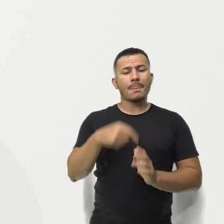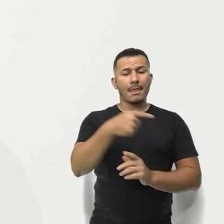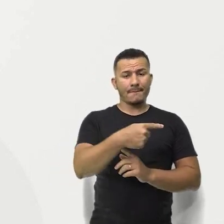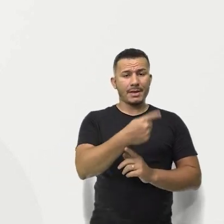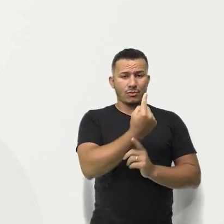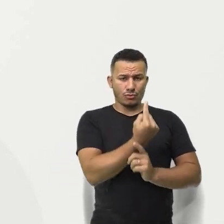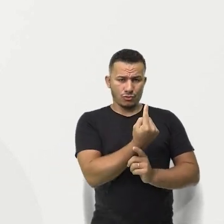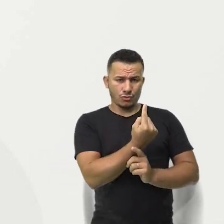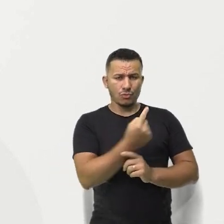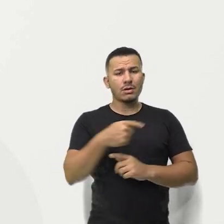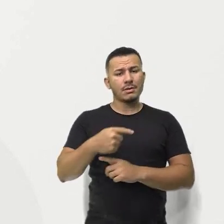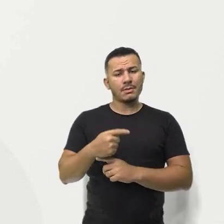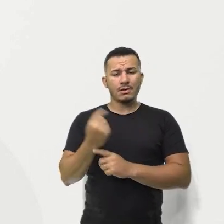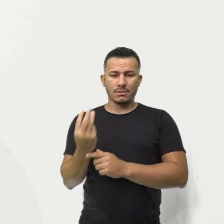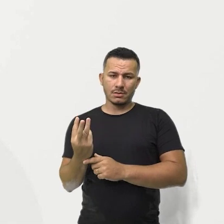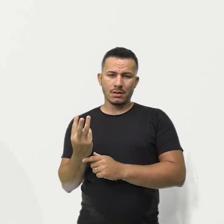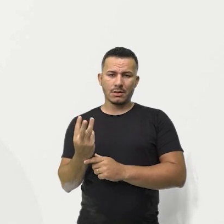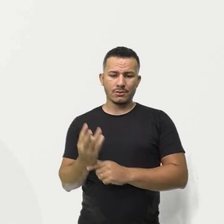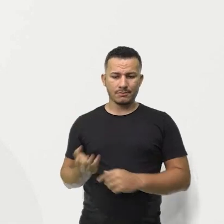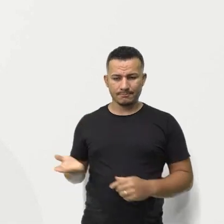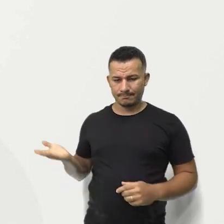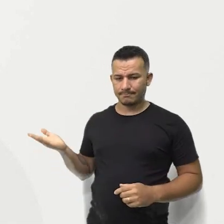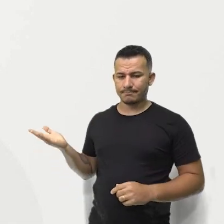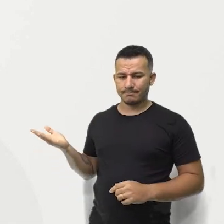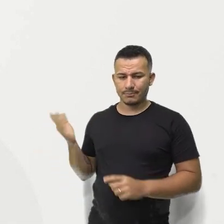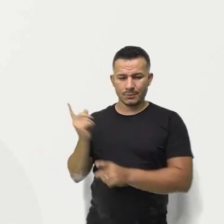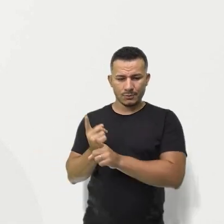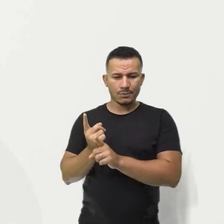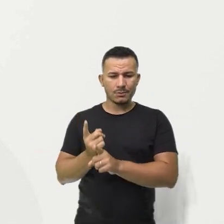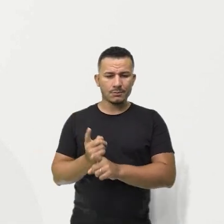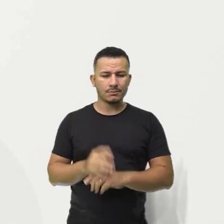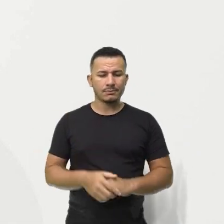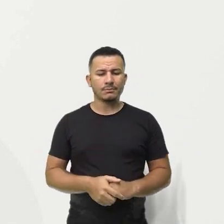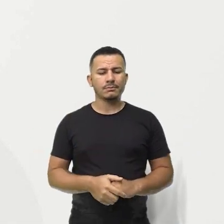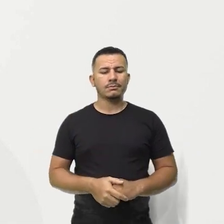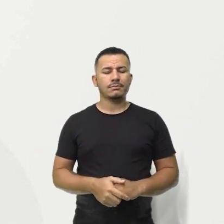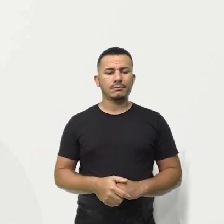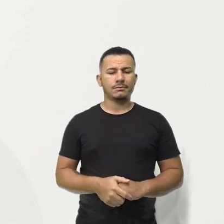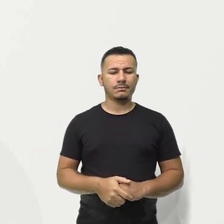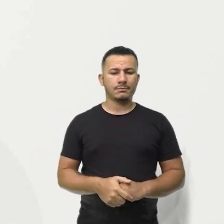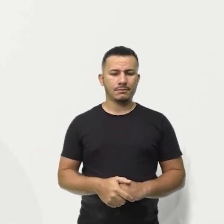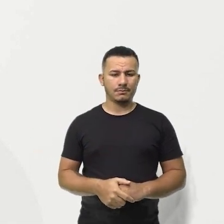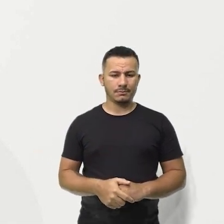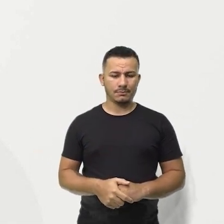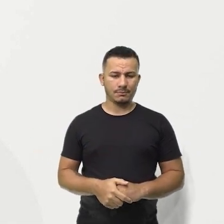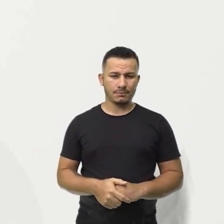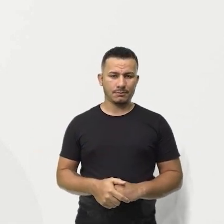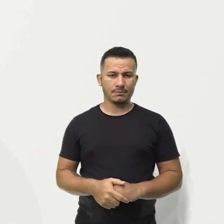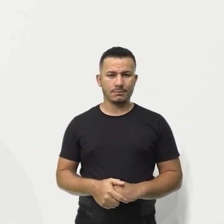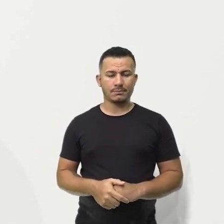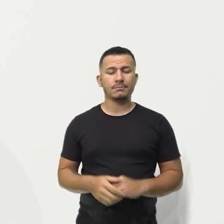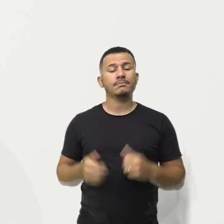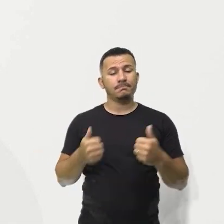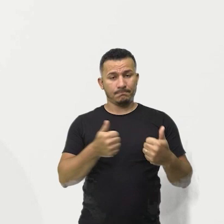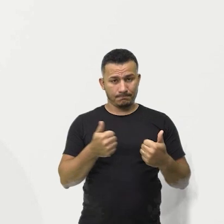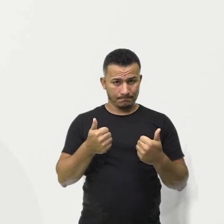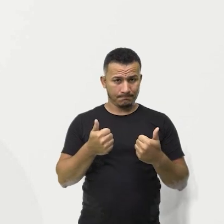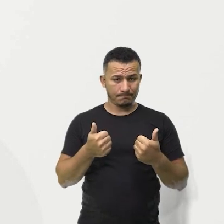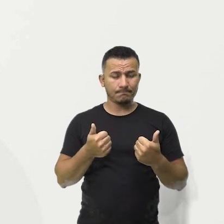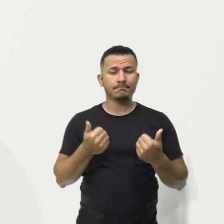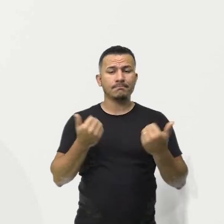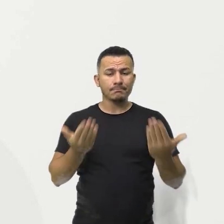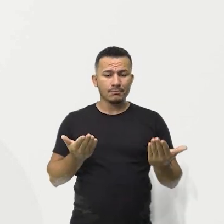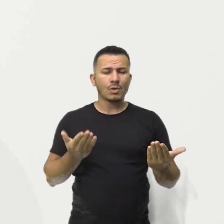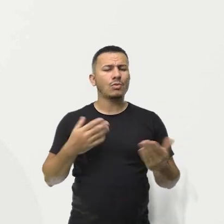Menos 3, menos 1 e menos 3. Está aqui o ponto, então. Então, esse aqui é o nosso ponto